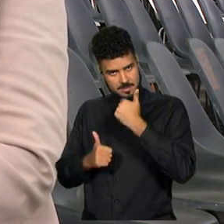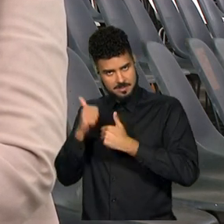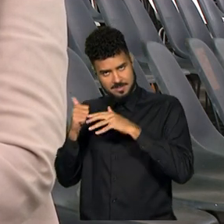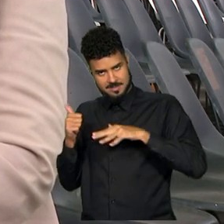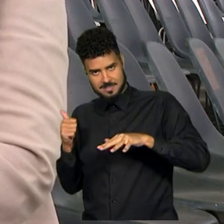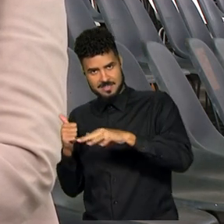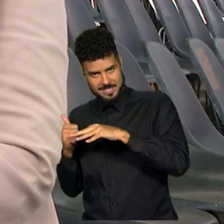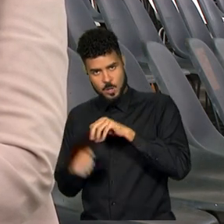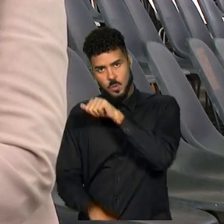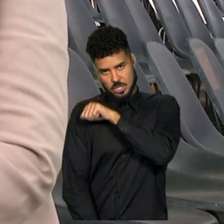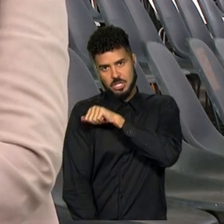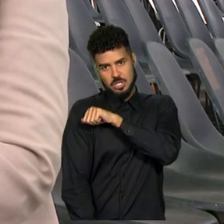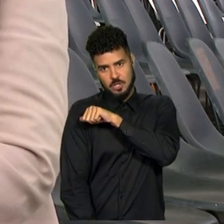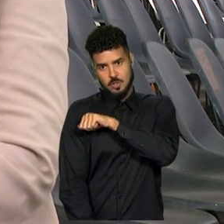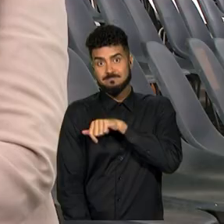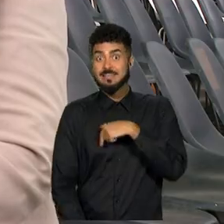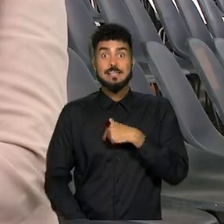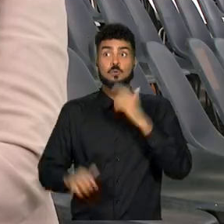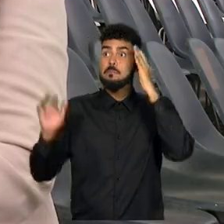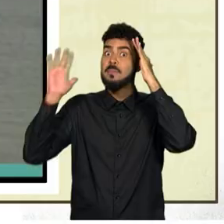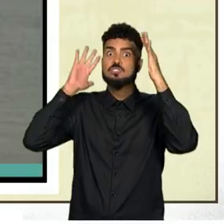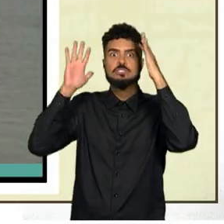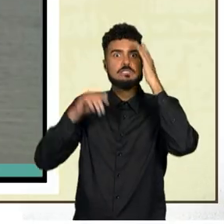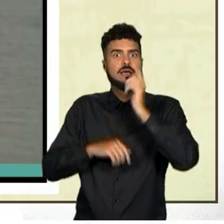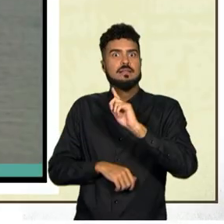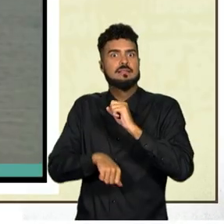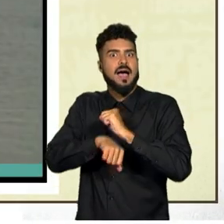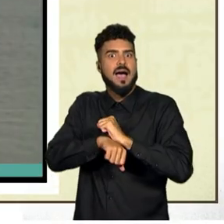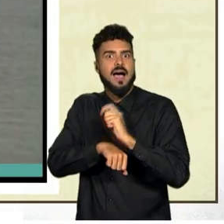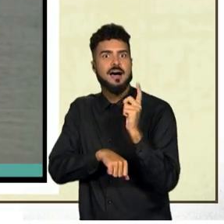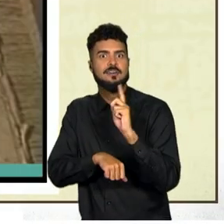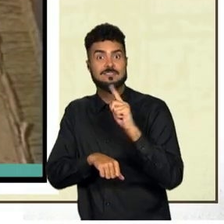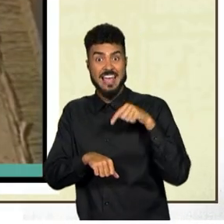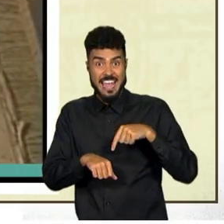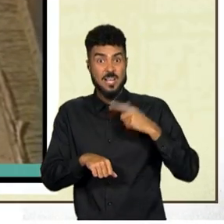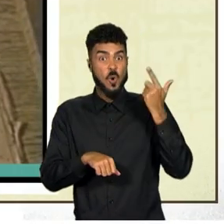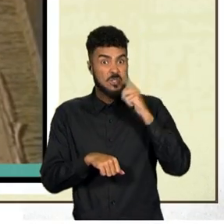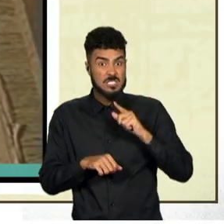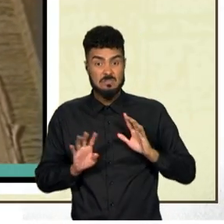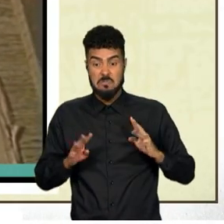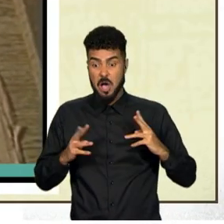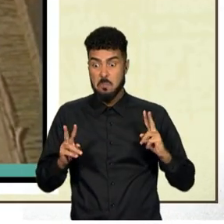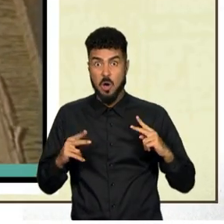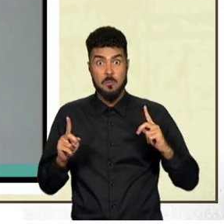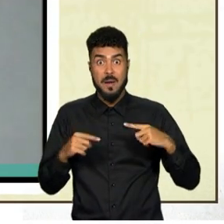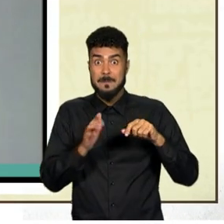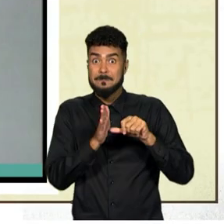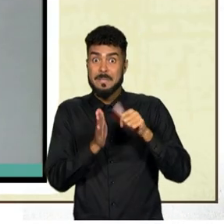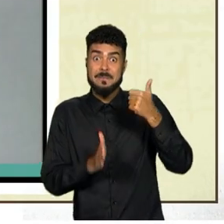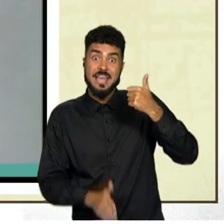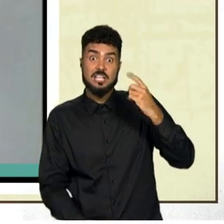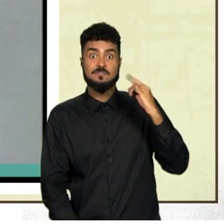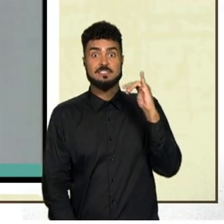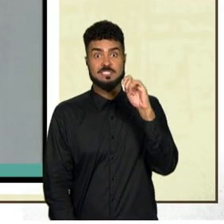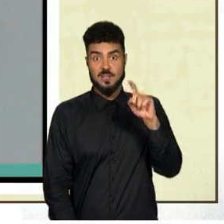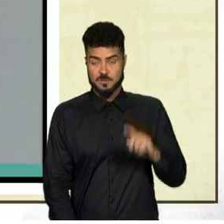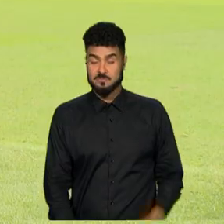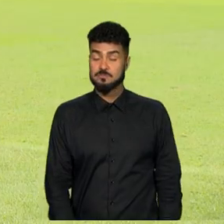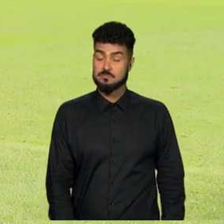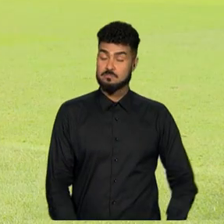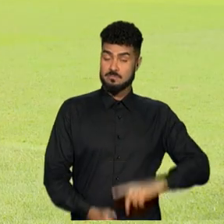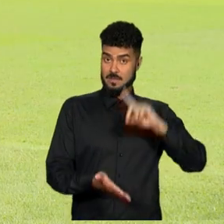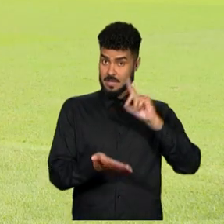esportiva do Rio de Janeiro não imaginava, que ele fosse campeão da sua primeira divisão. Só que